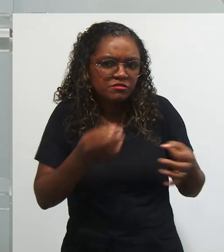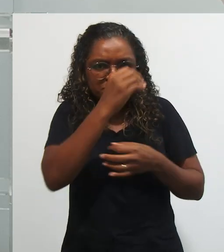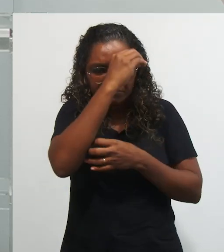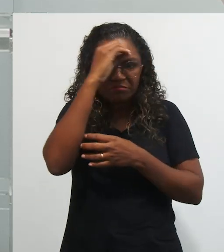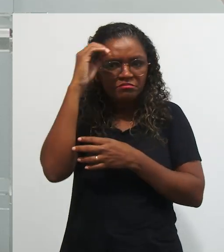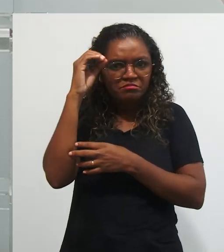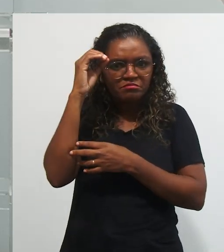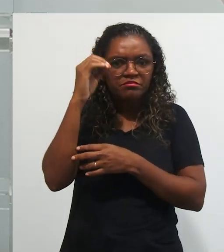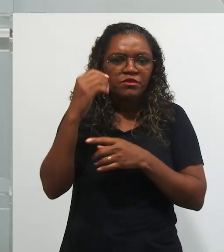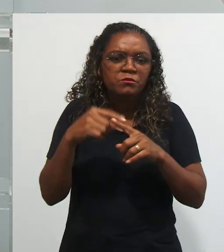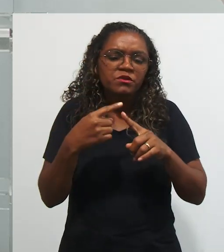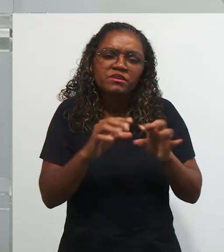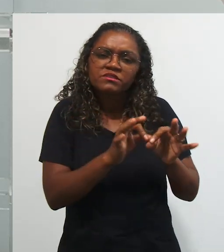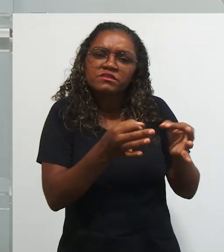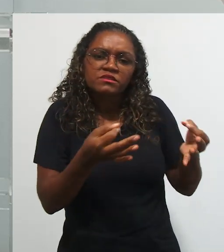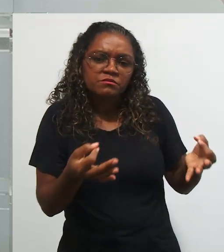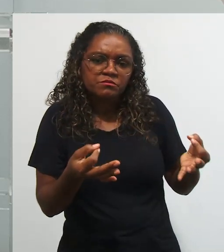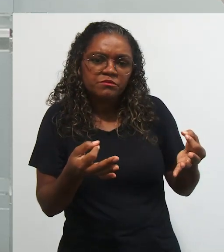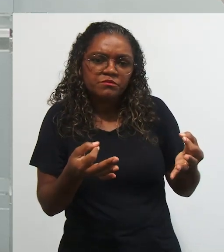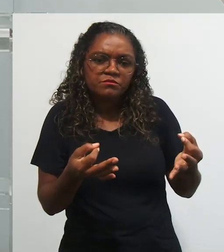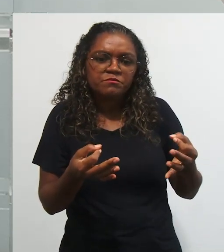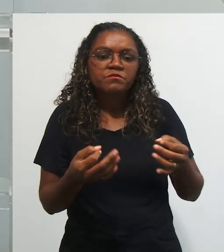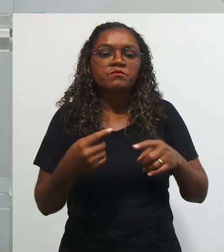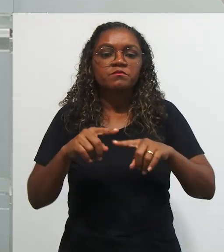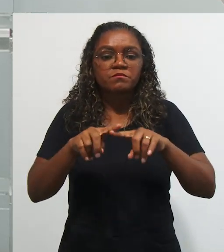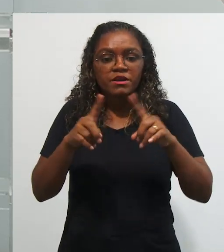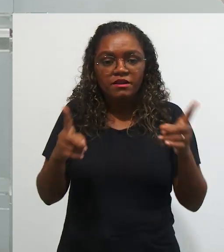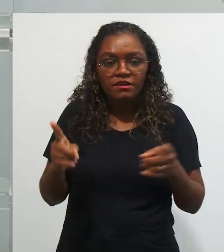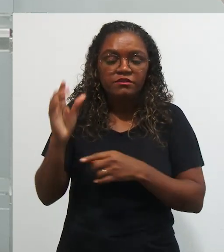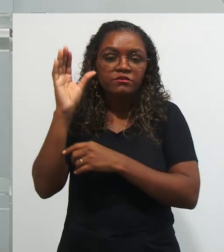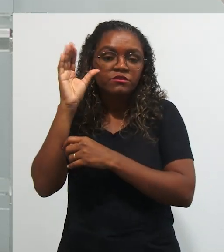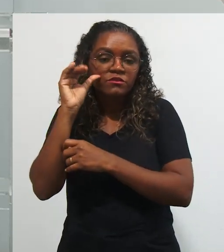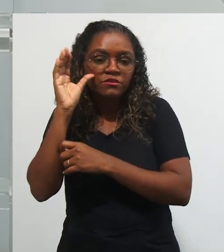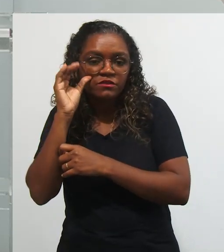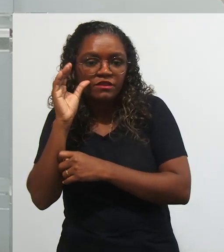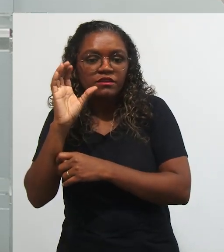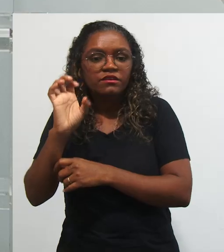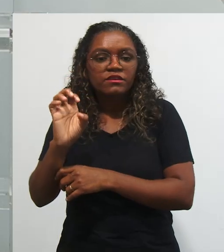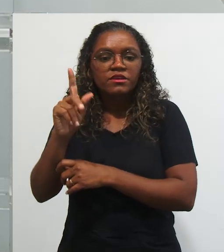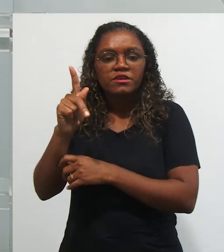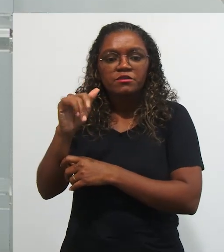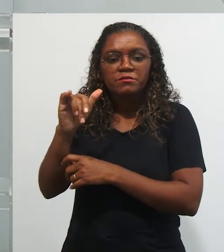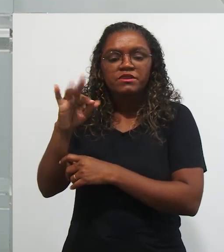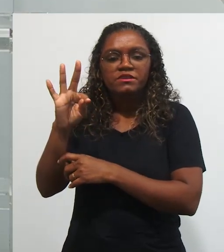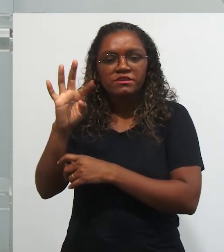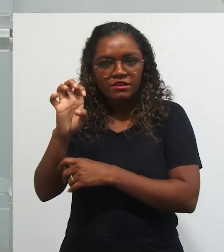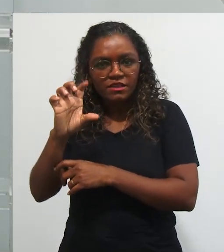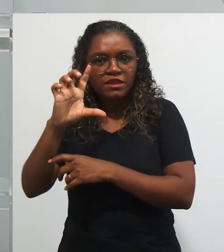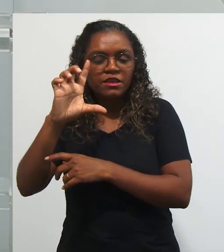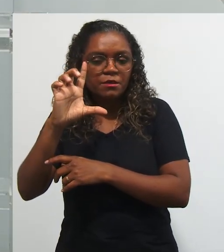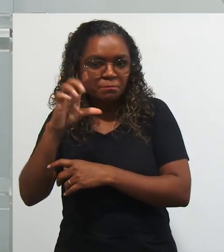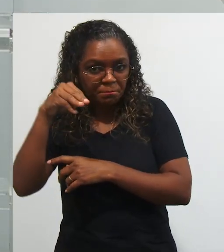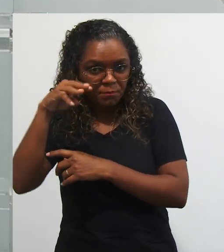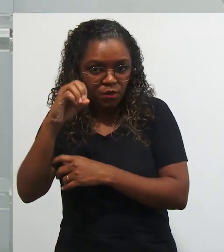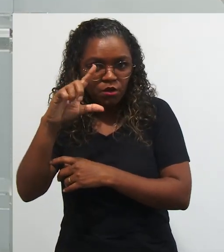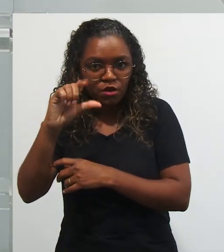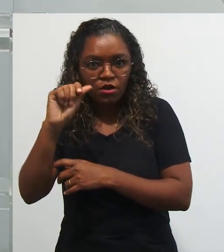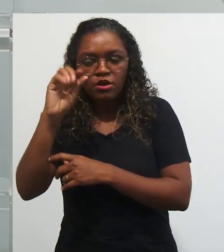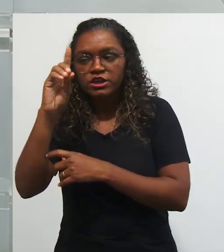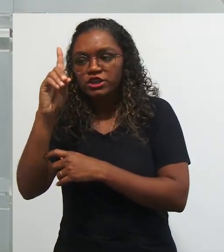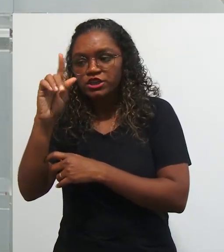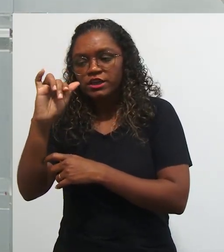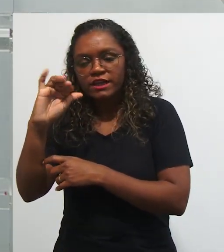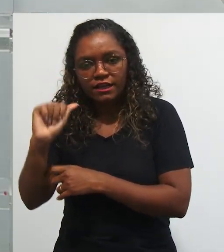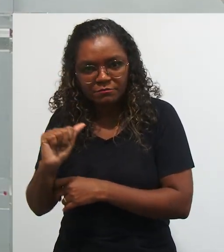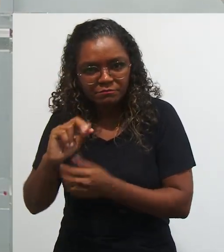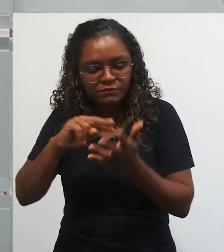A ingenuidade. Para uma curiosidade o quê? Uma curiosidade epistemológica, que é o quê? Metodicamente